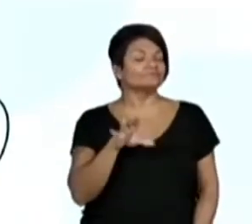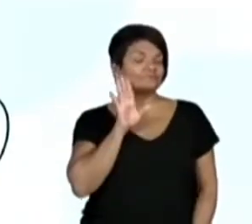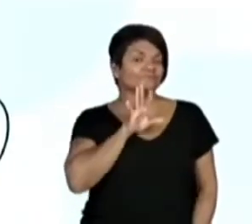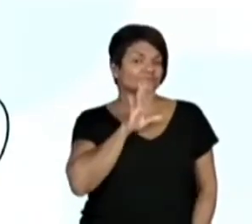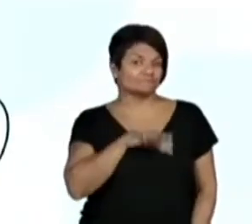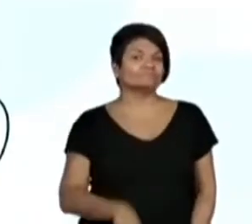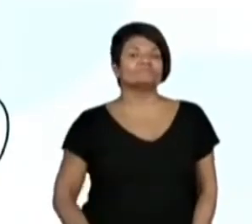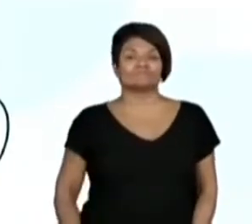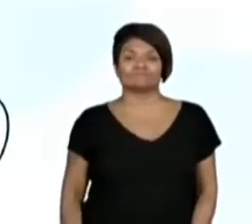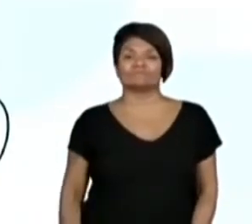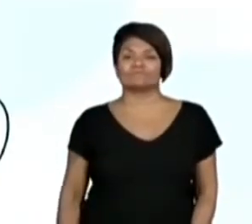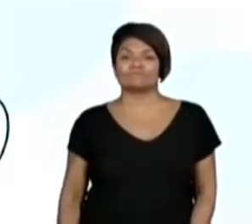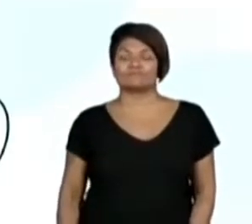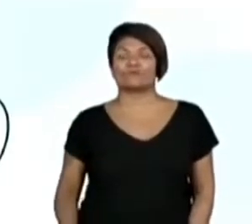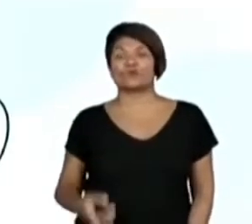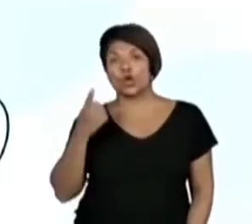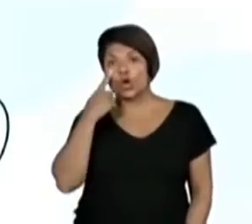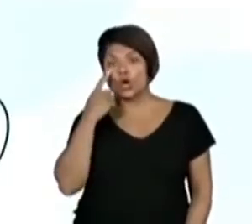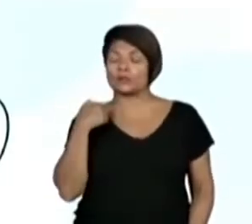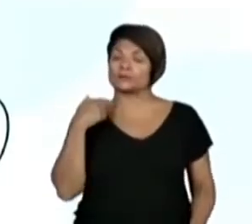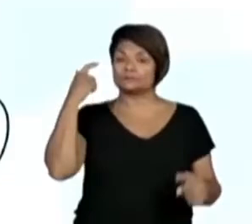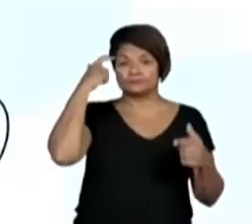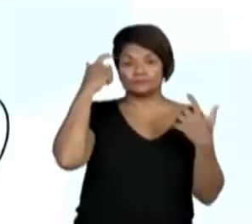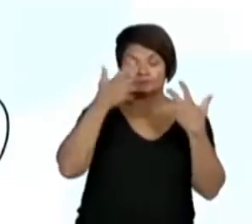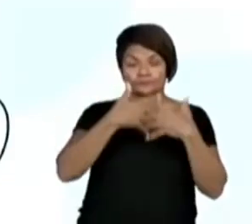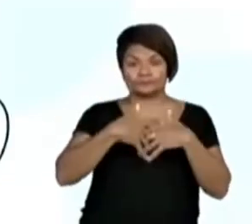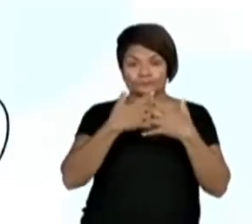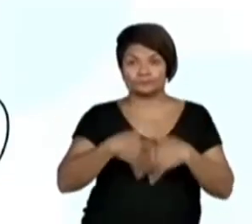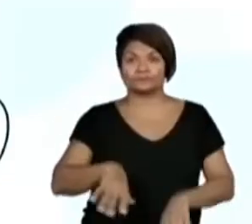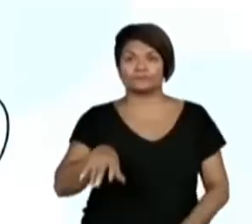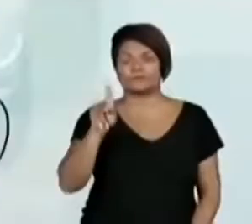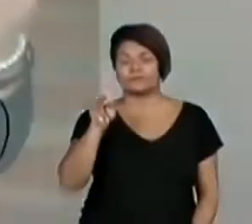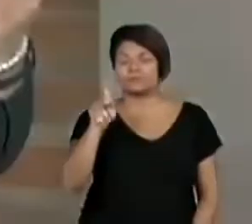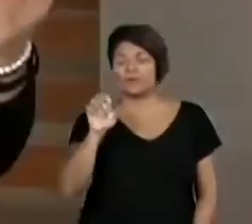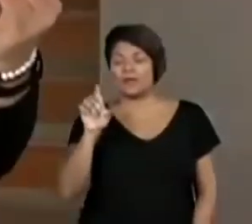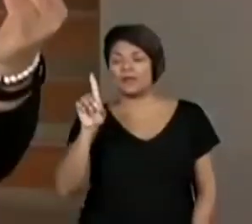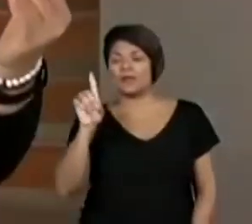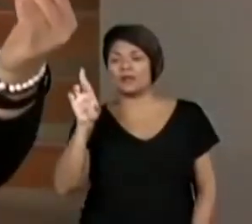só. Aí eu posso pensar, ó, Pedro,